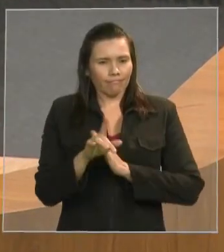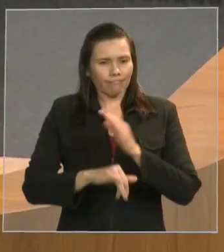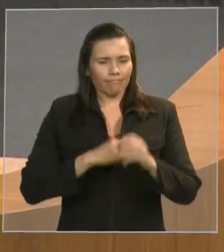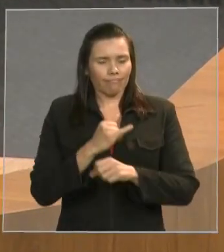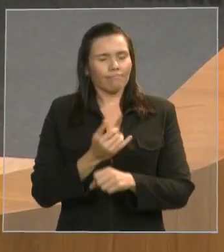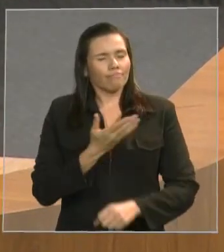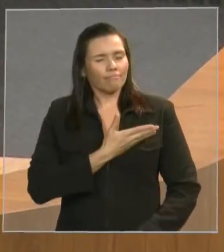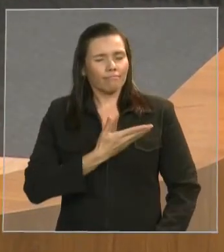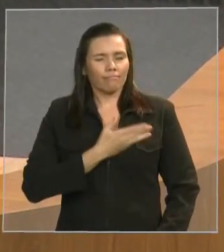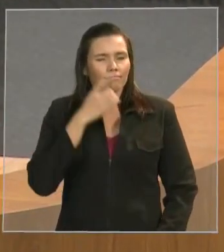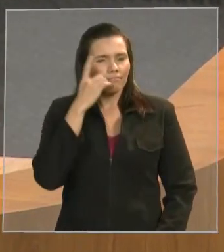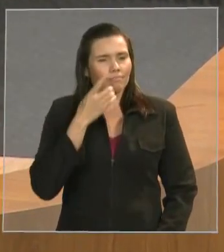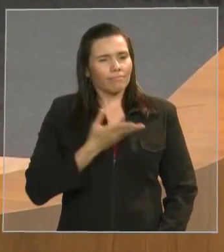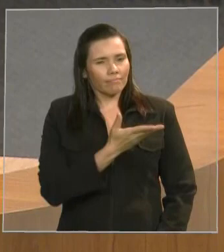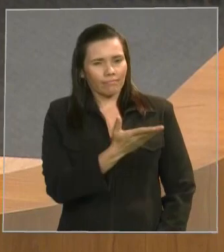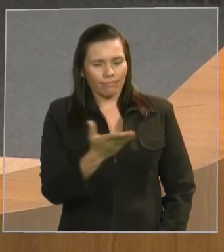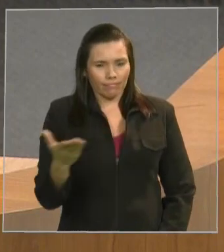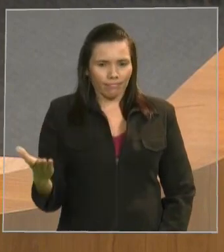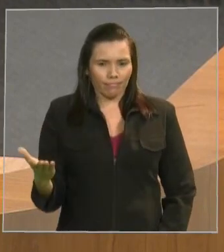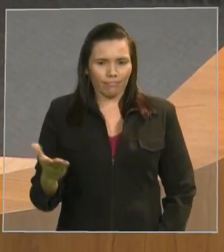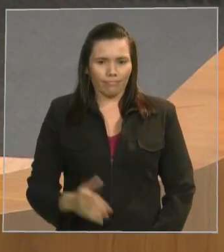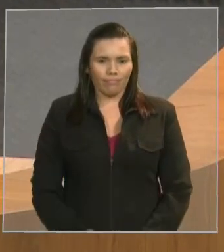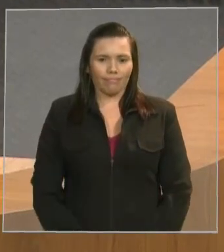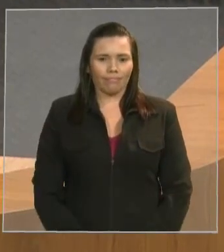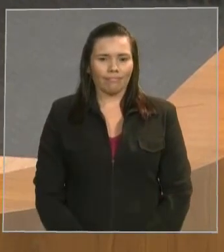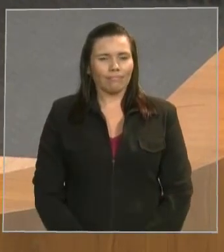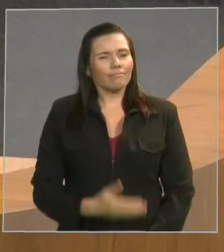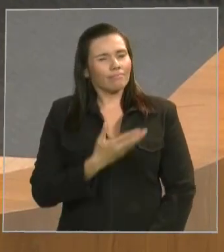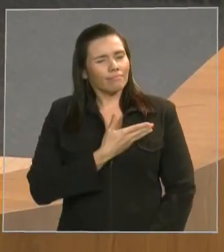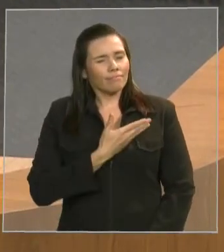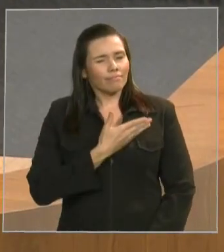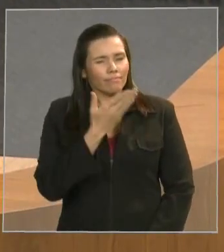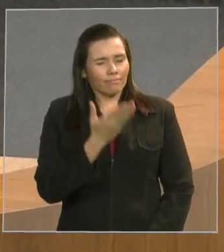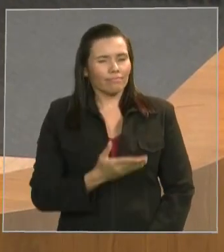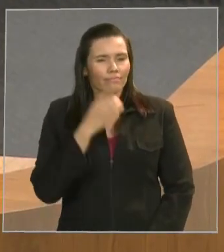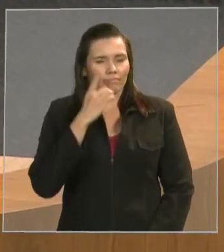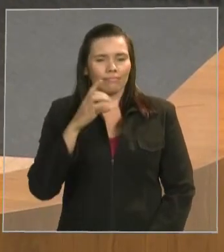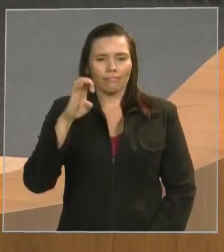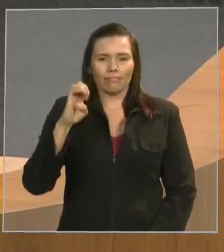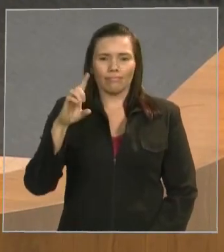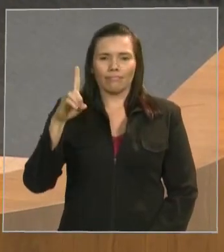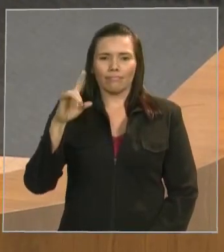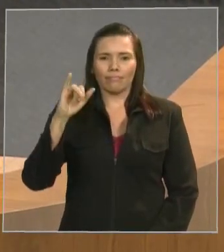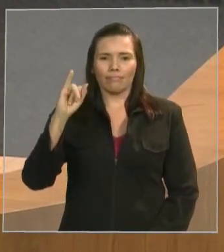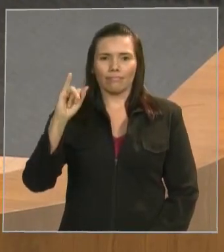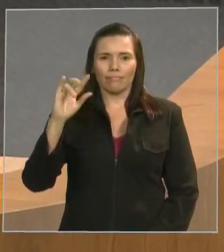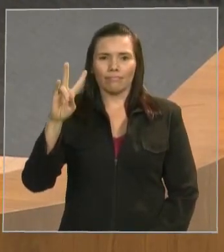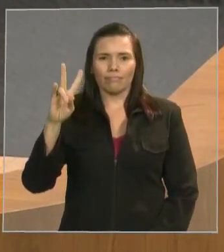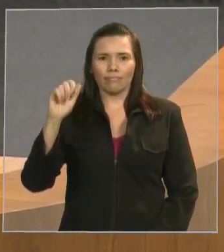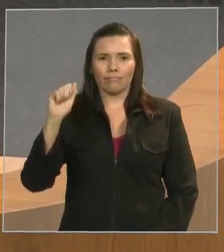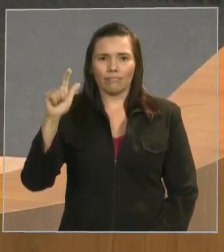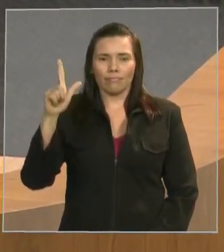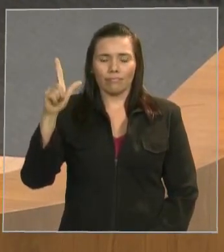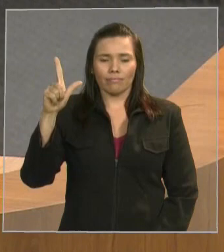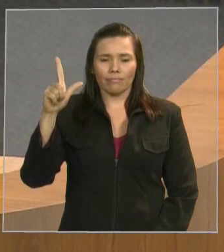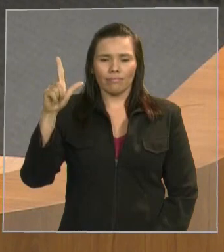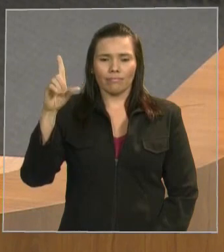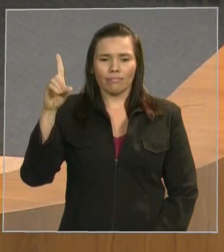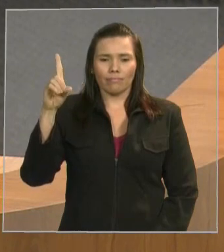deputados, aqui meu amigo Edvaldo Holanda. Parece que está época de férias, né? Pouco,